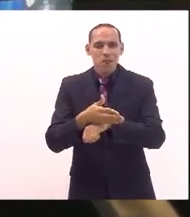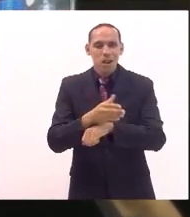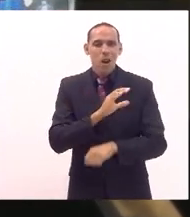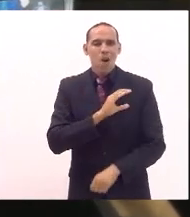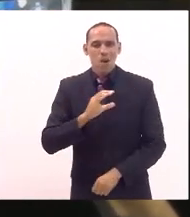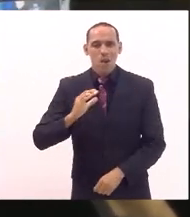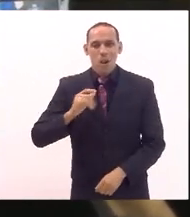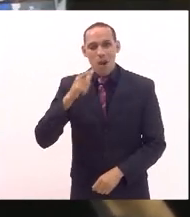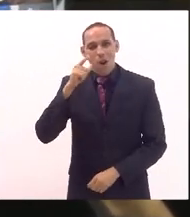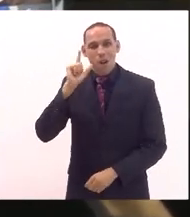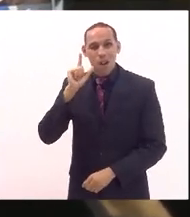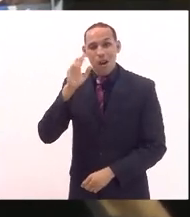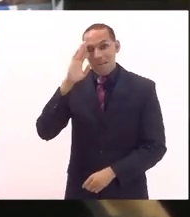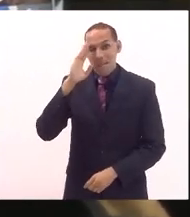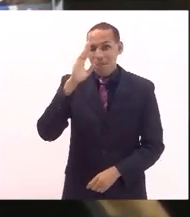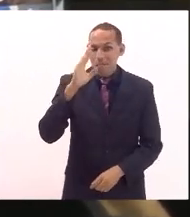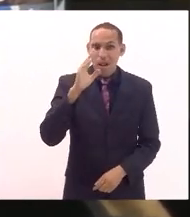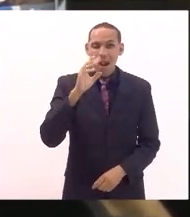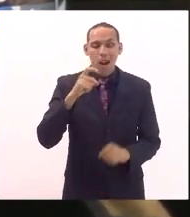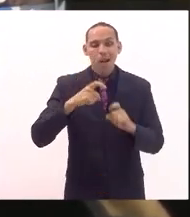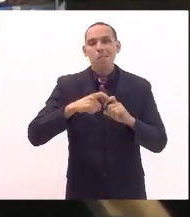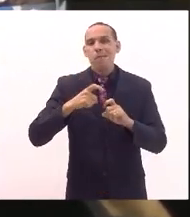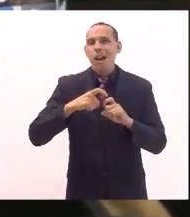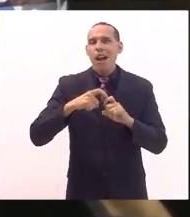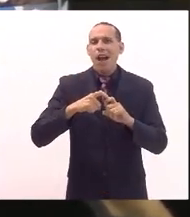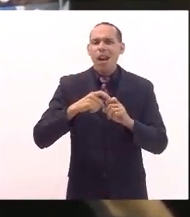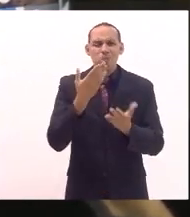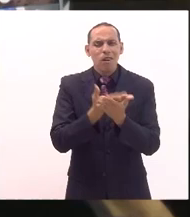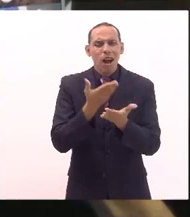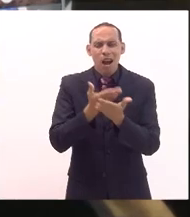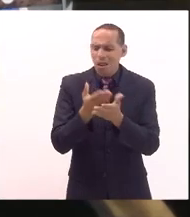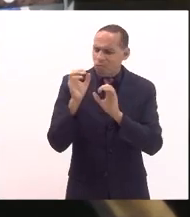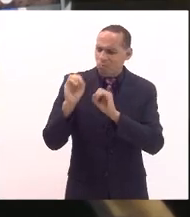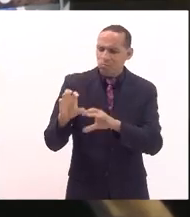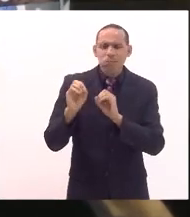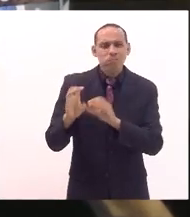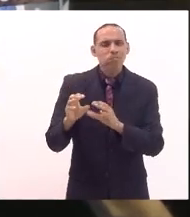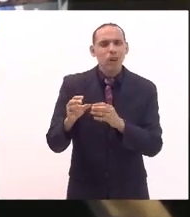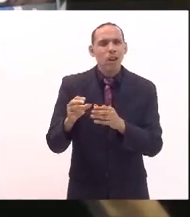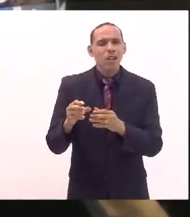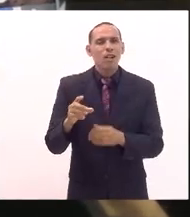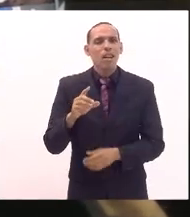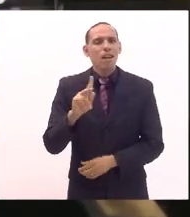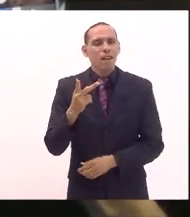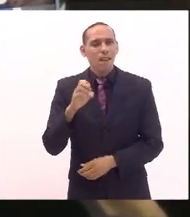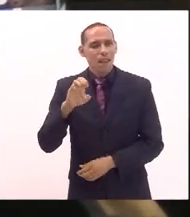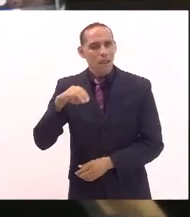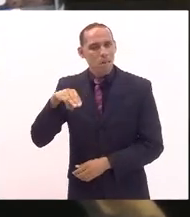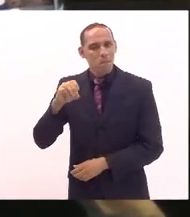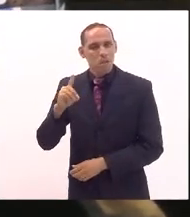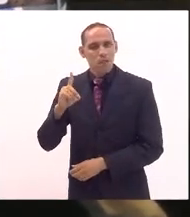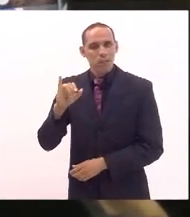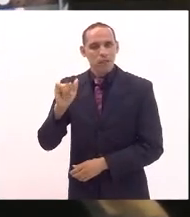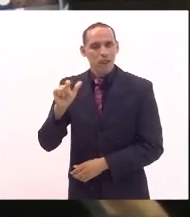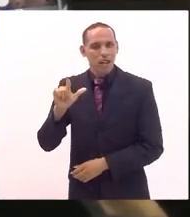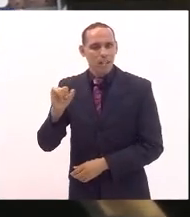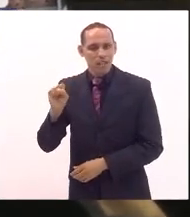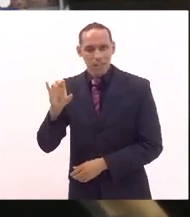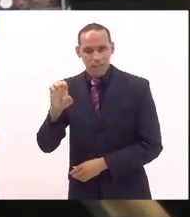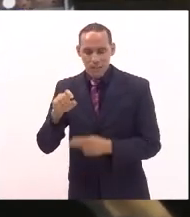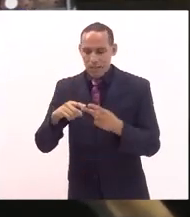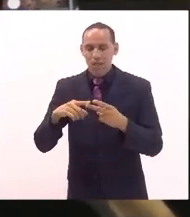da comissão principalmente os médicos que deram uma aula uma aula de como funciona a hemodiálise EA diálise